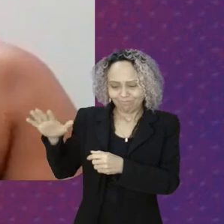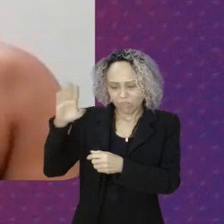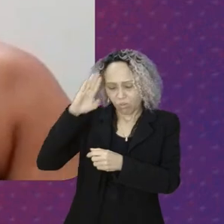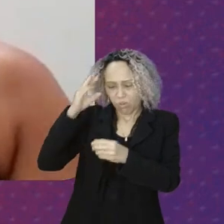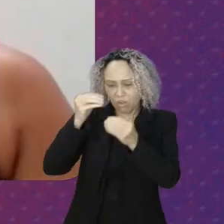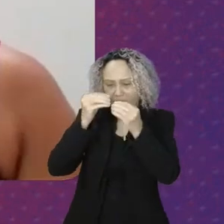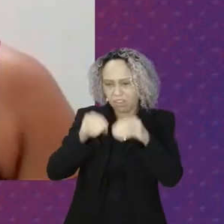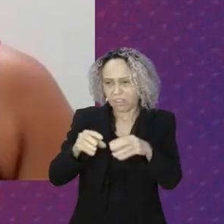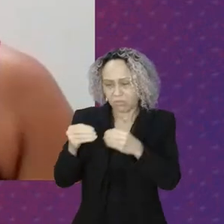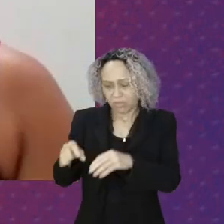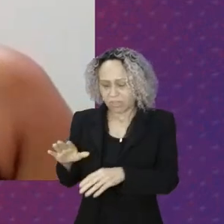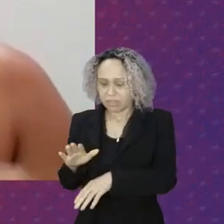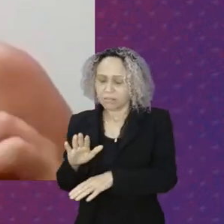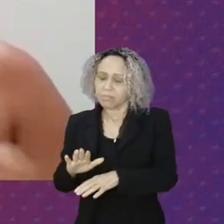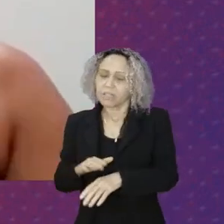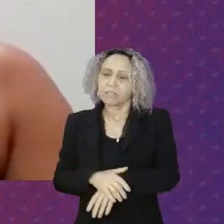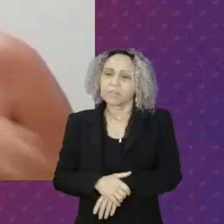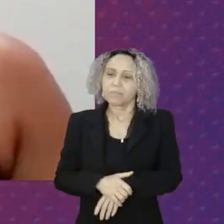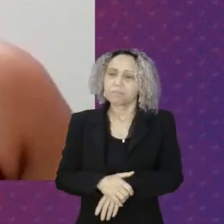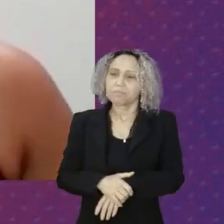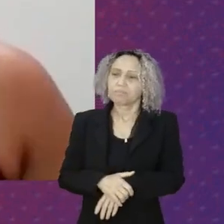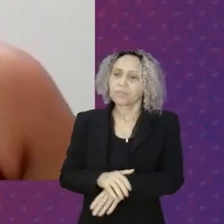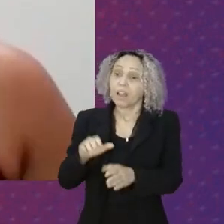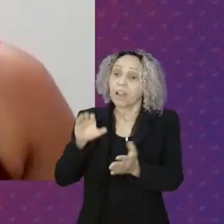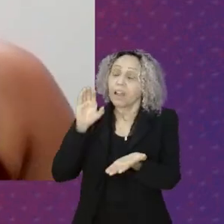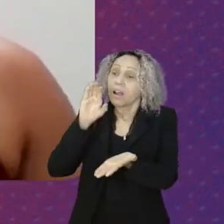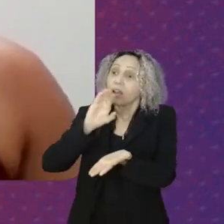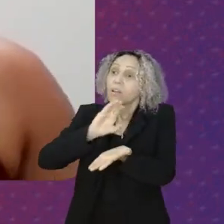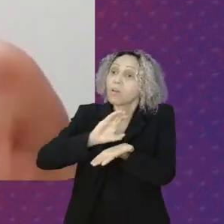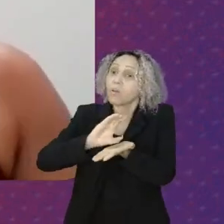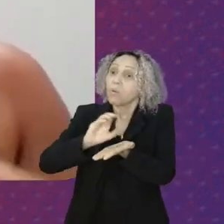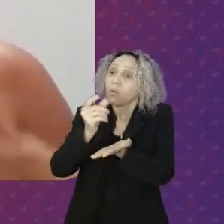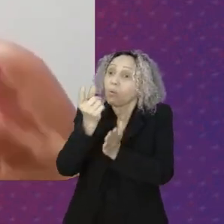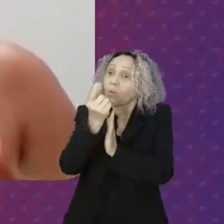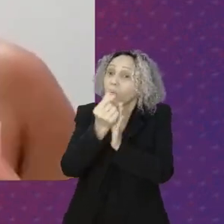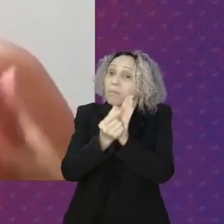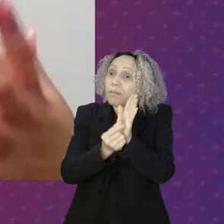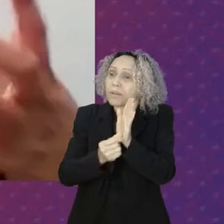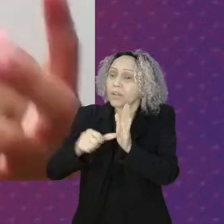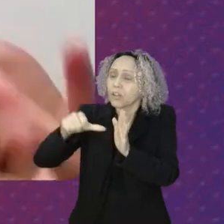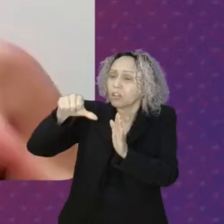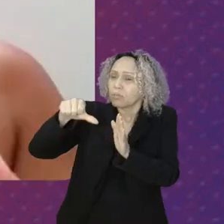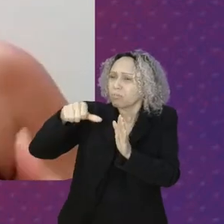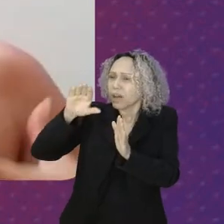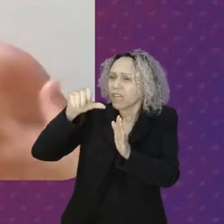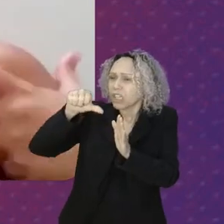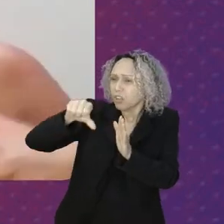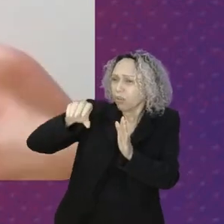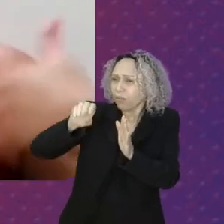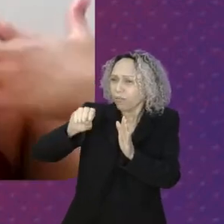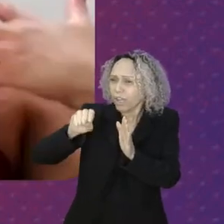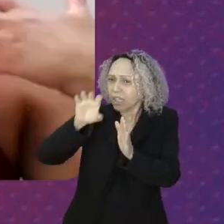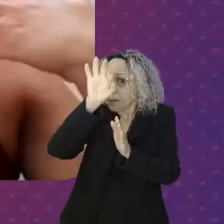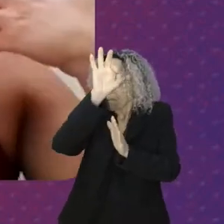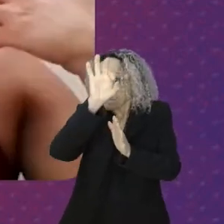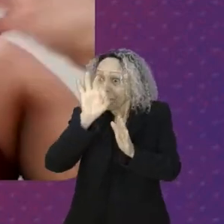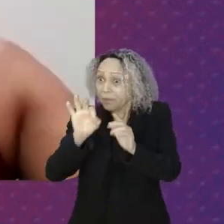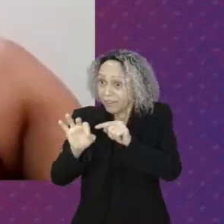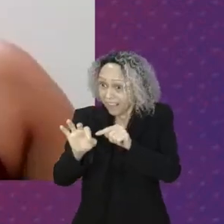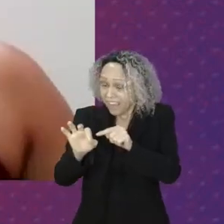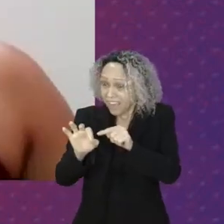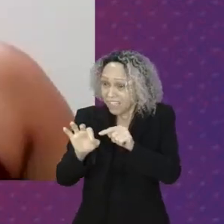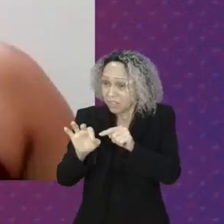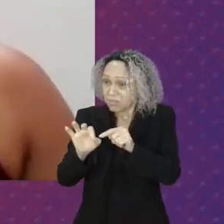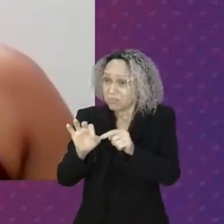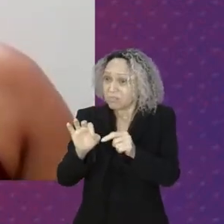à violência e de prevenção foram cortados, né? Uma série de políticas que eram centrais e que deveriam,